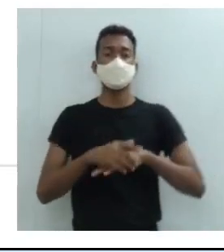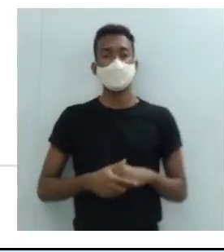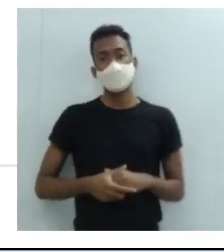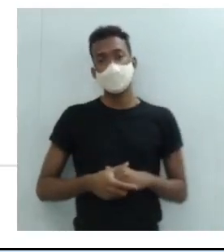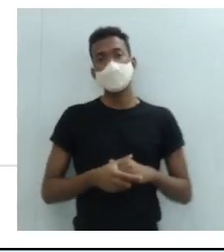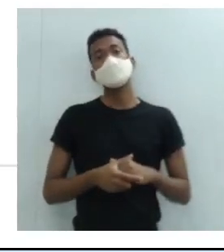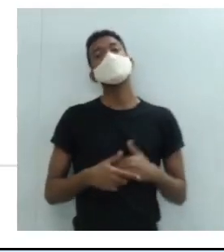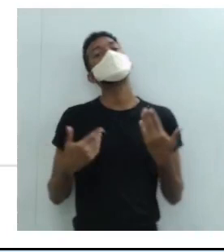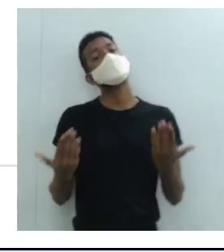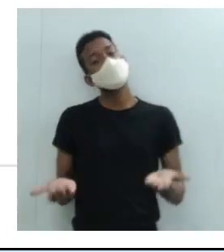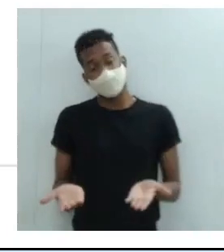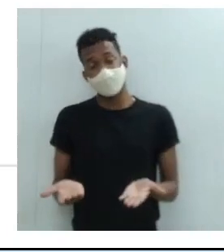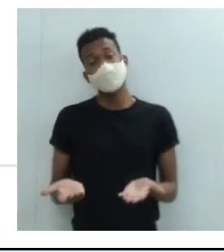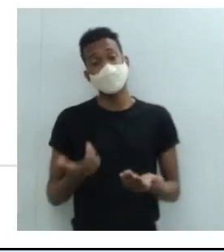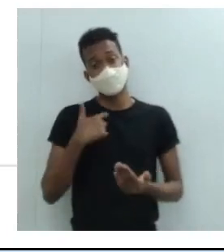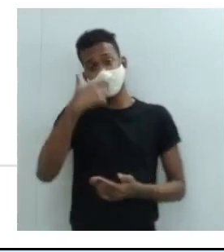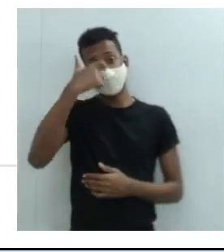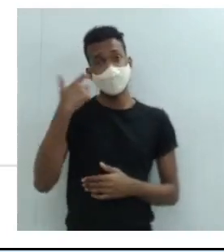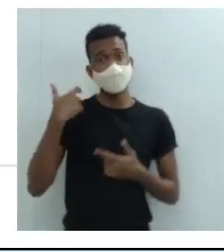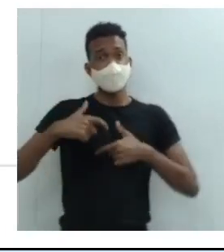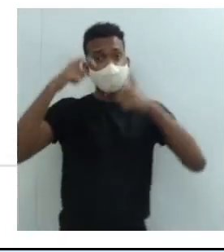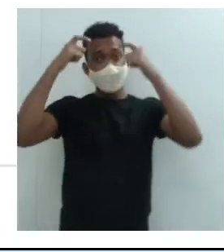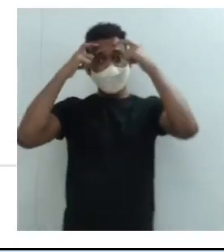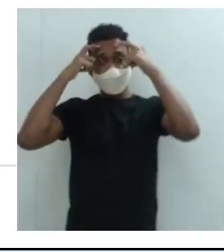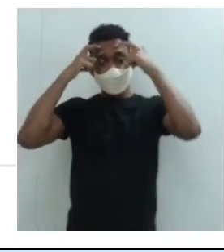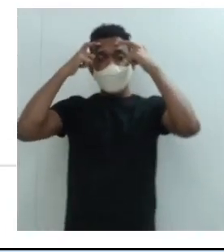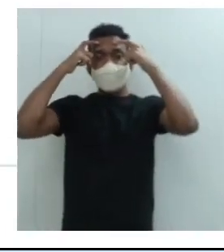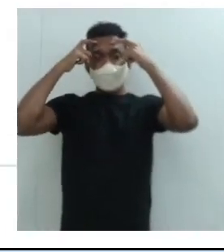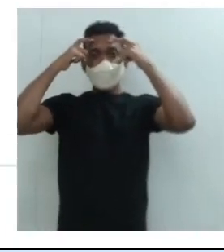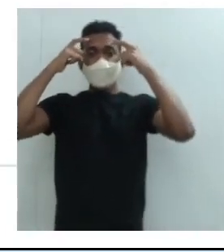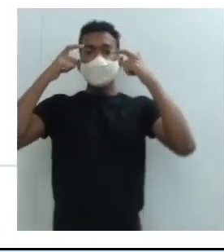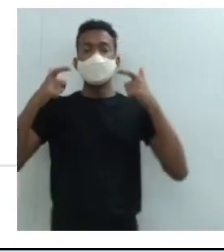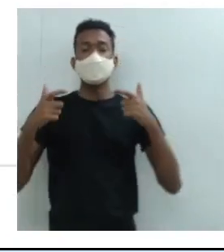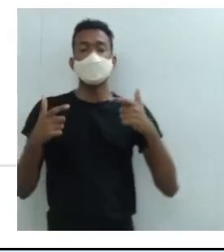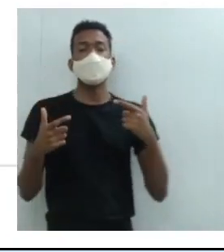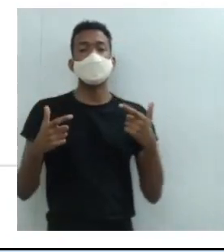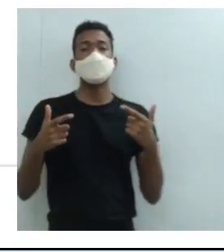com o rei, a gente vai fazer essa